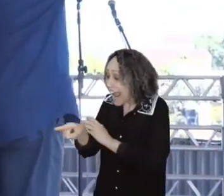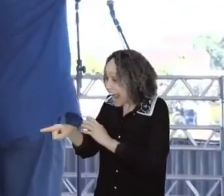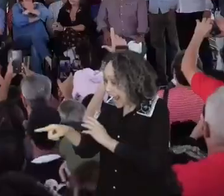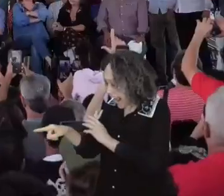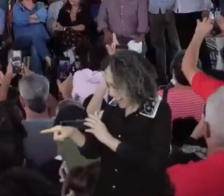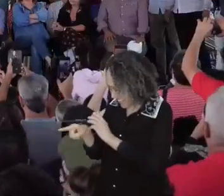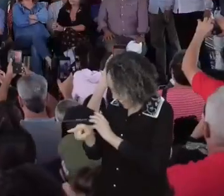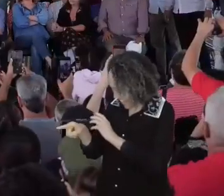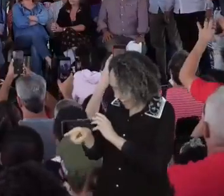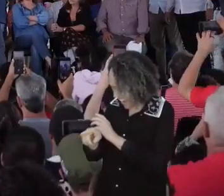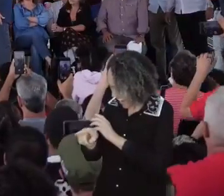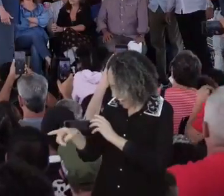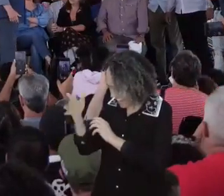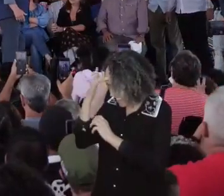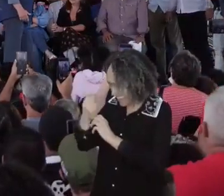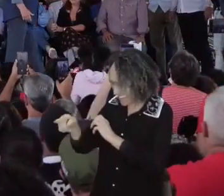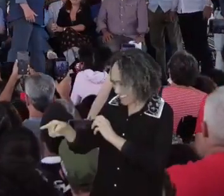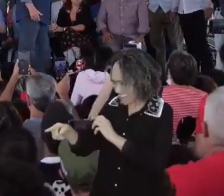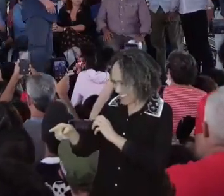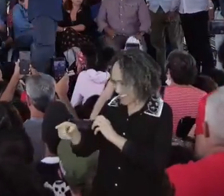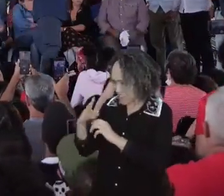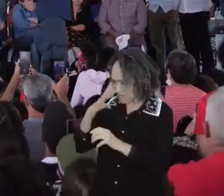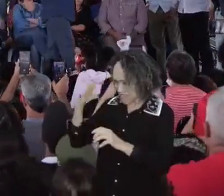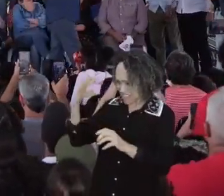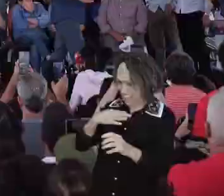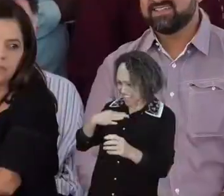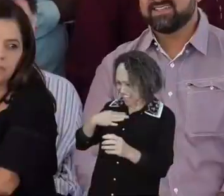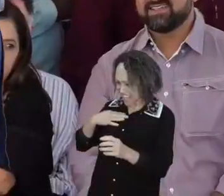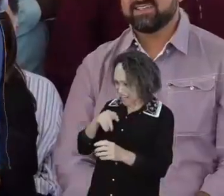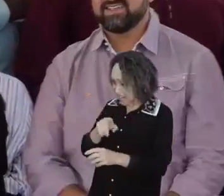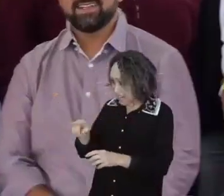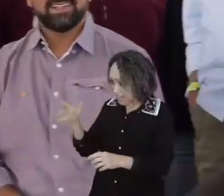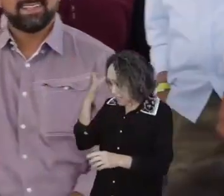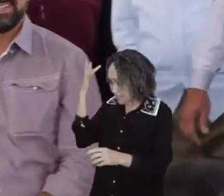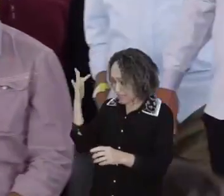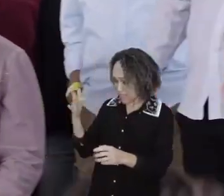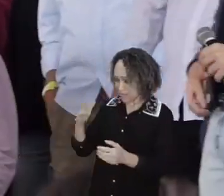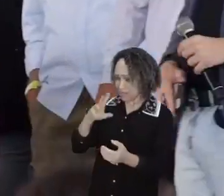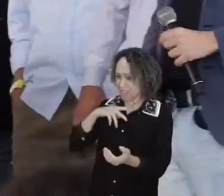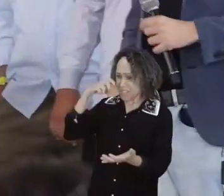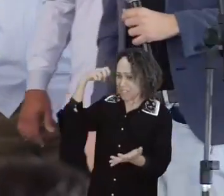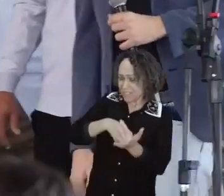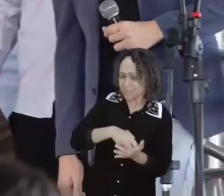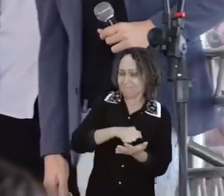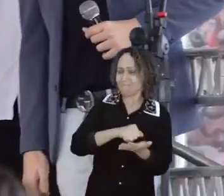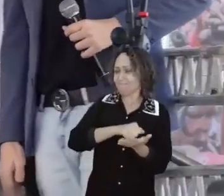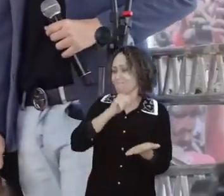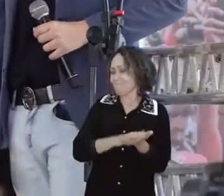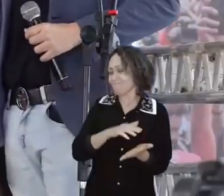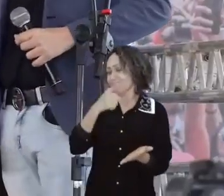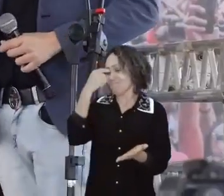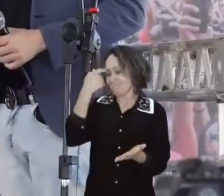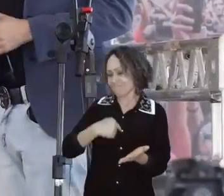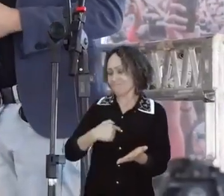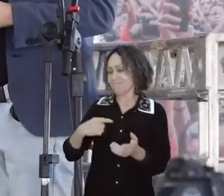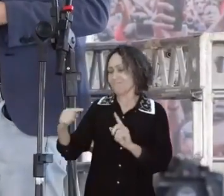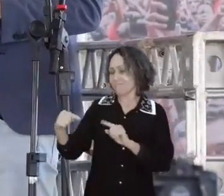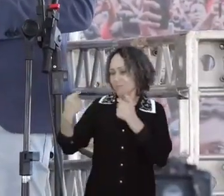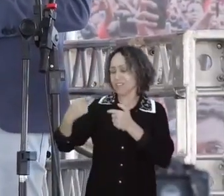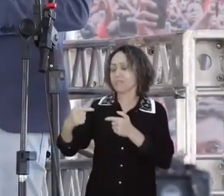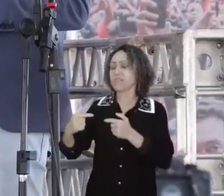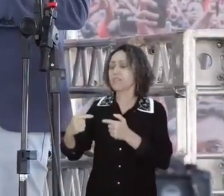O que é que eles estão fazendo hoje? O que é que eles estão fazendo? Por que é que a imprensa não convida eles para